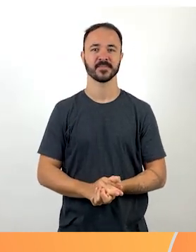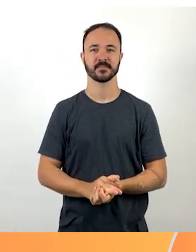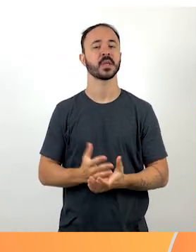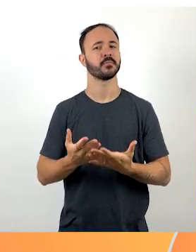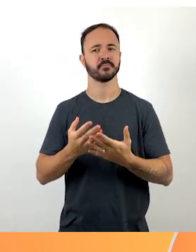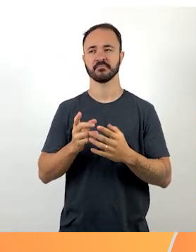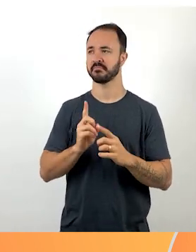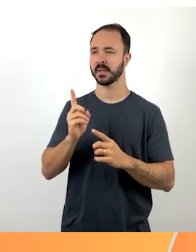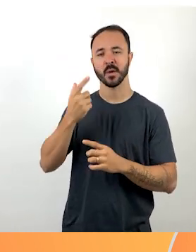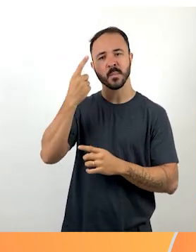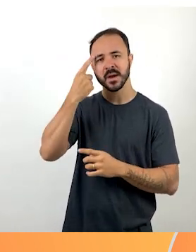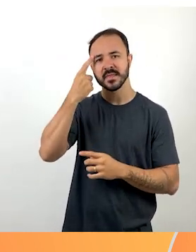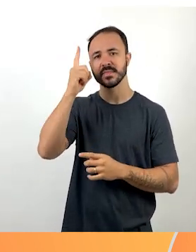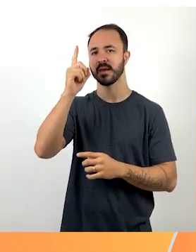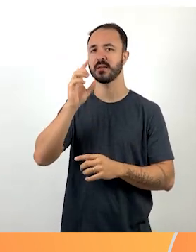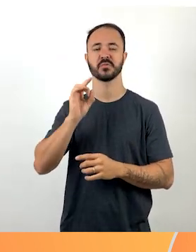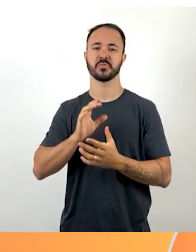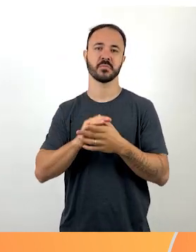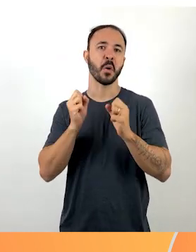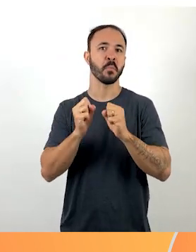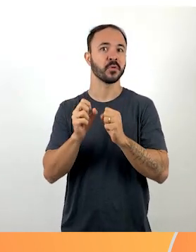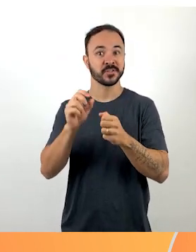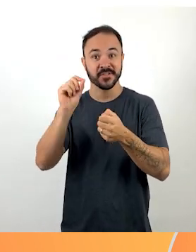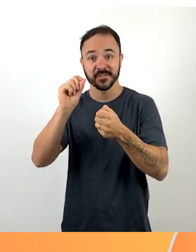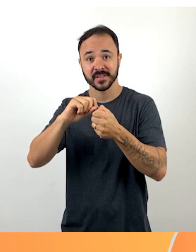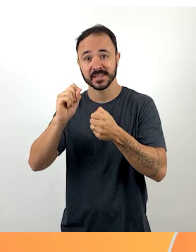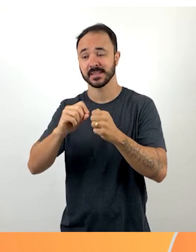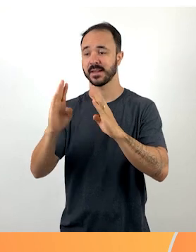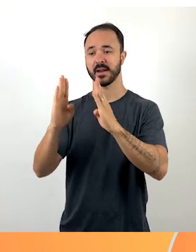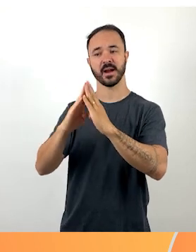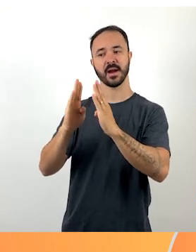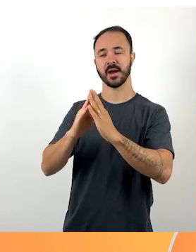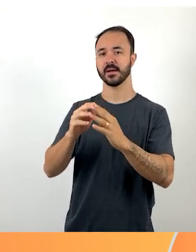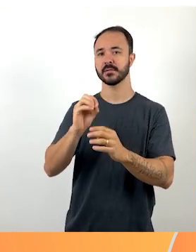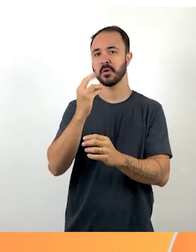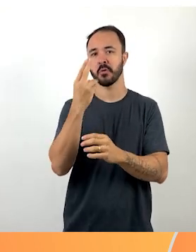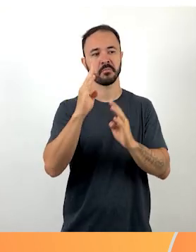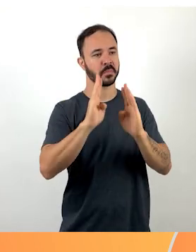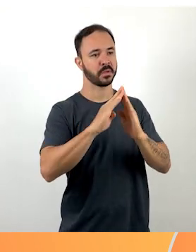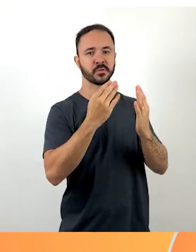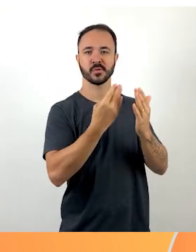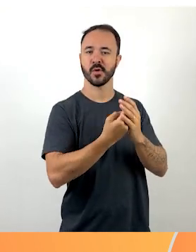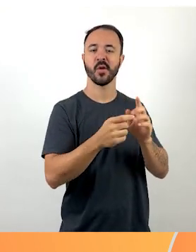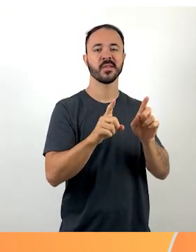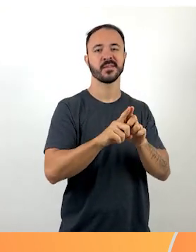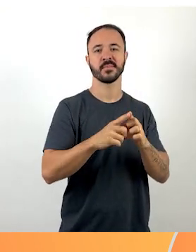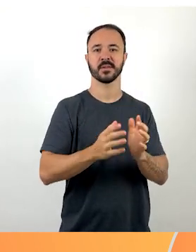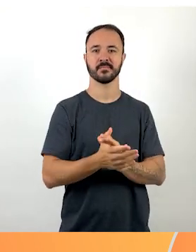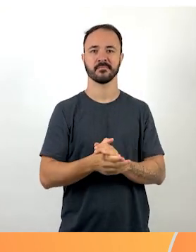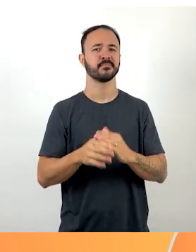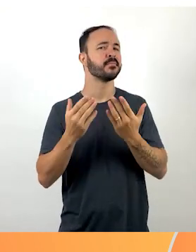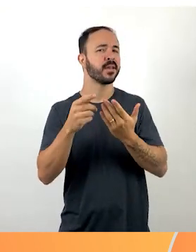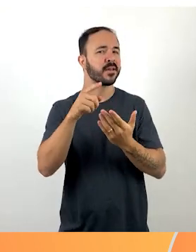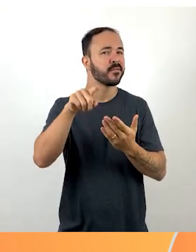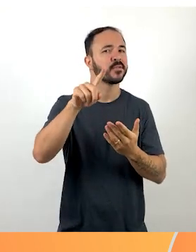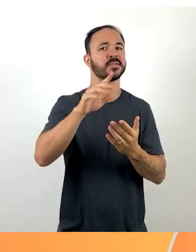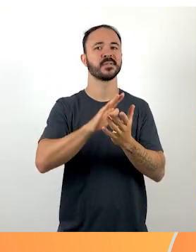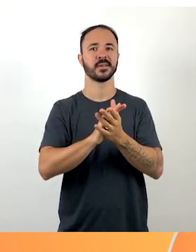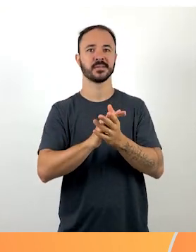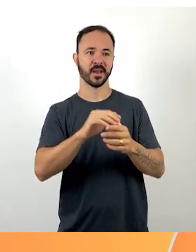é apenas uma ideia que pode ser feita aí na sua casa, na sua escola. Que tal construir uma horta